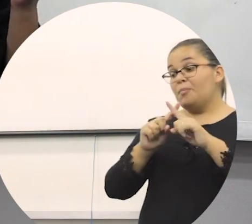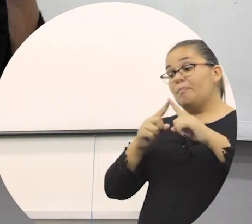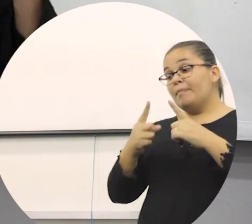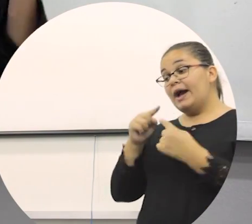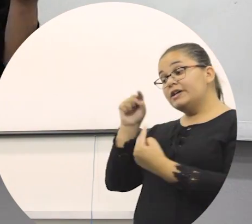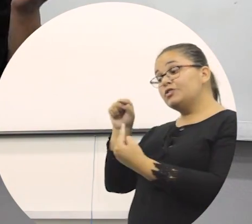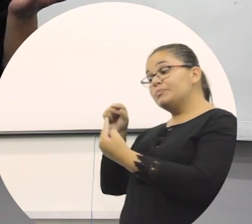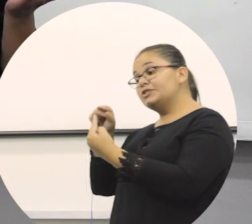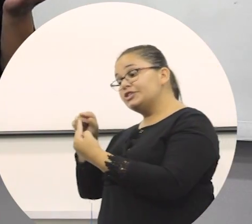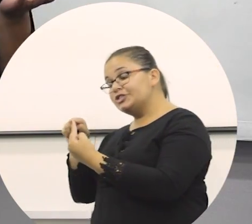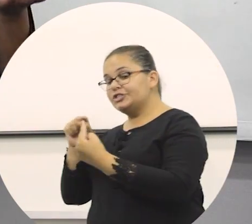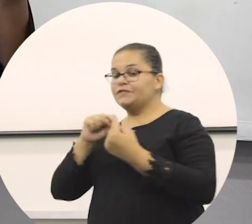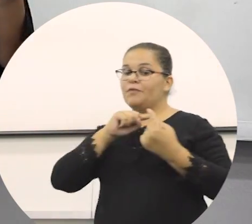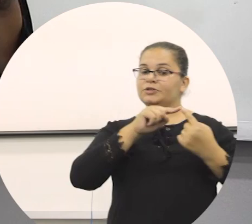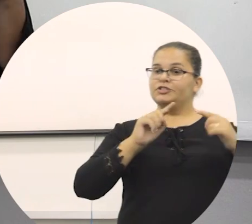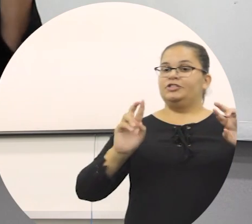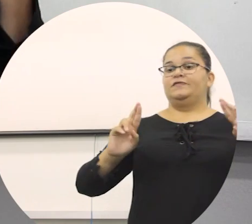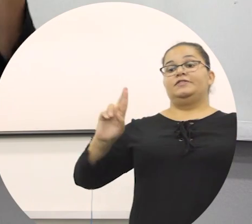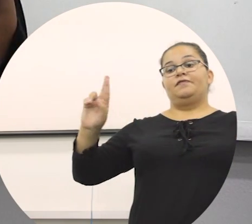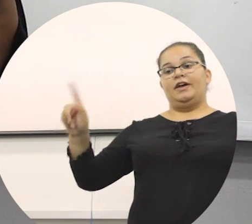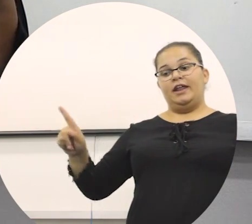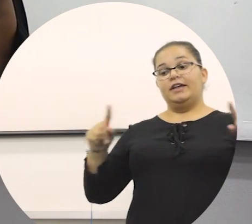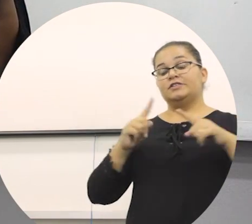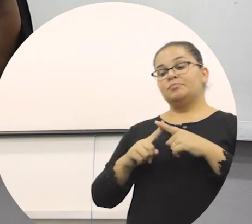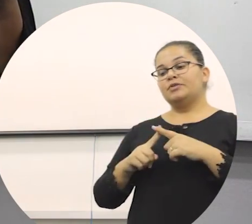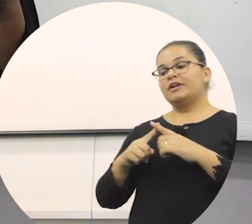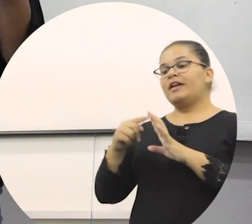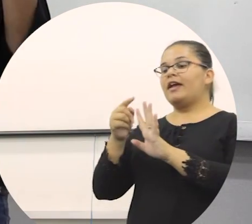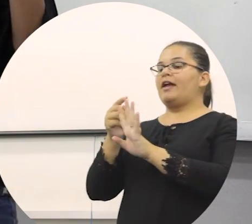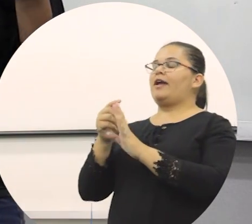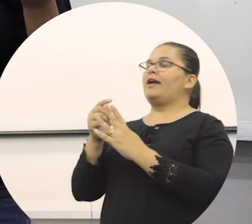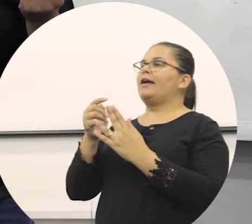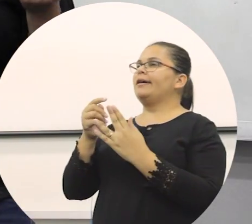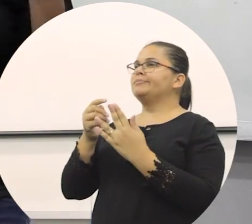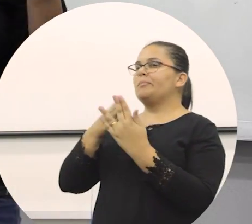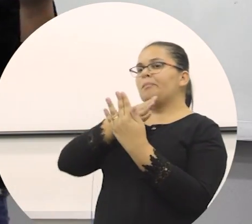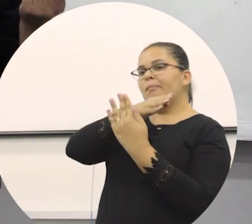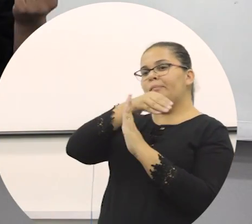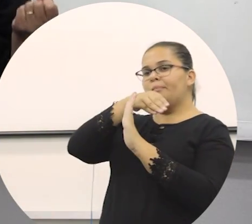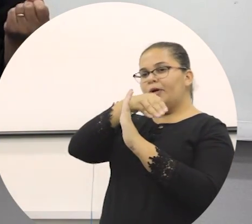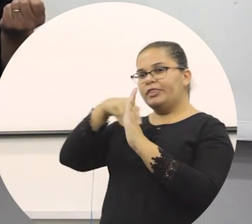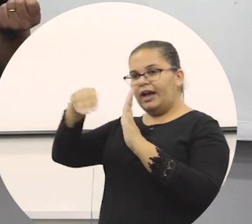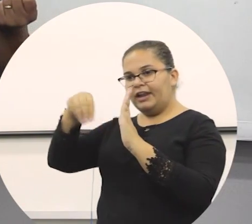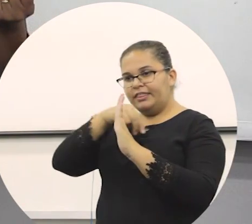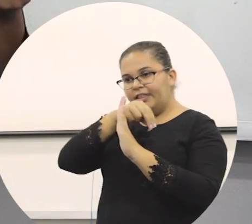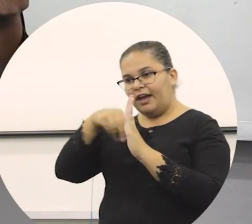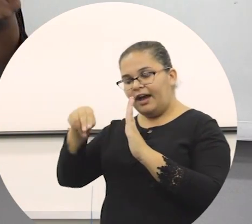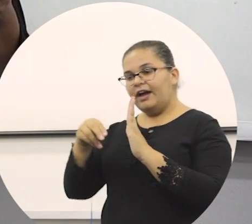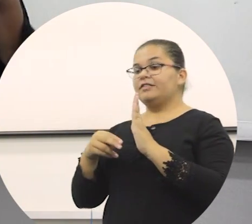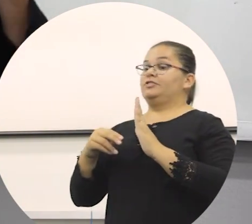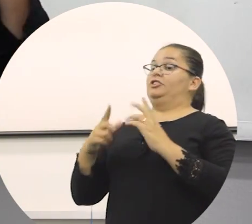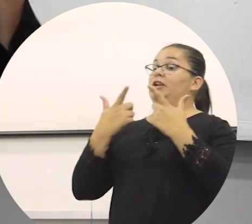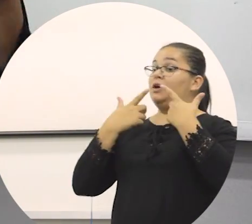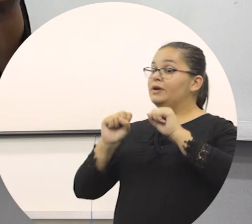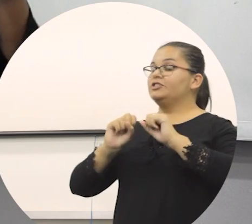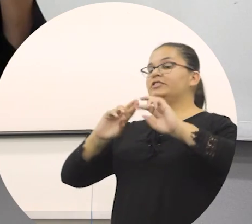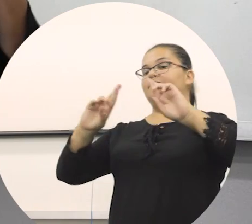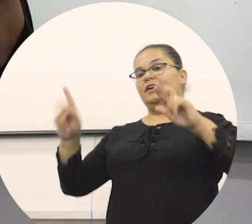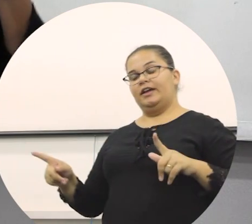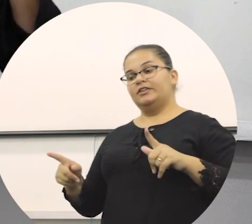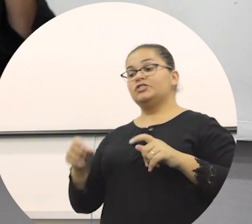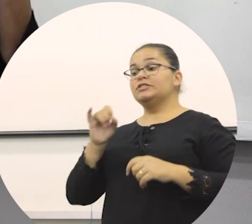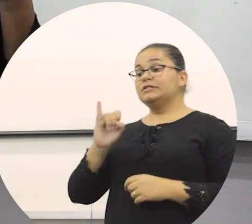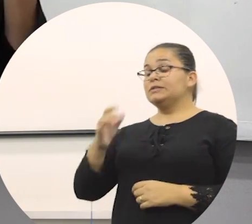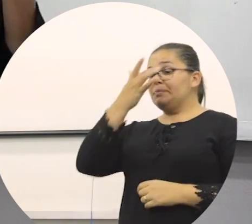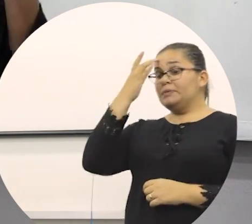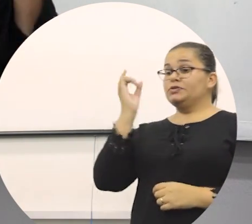outro objetivo. Isso precisa estar claro. E aí uma das coisas que a gente conversou também foi a questão da fluência dos instrutores. Né? Se os instrutores